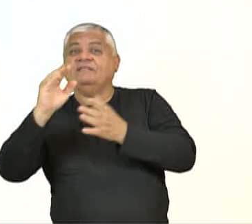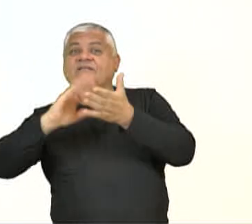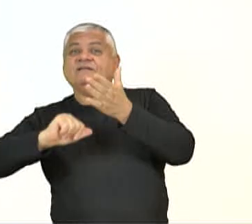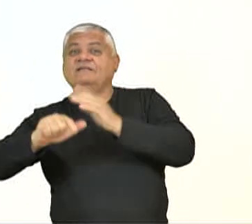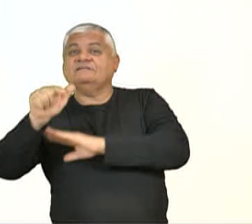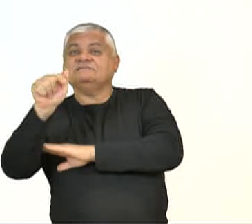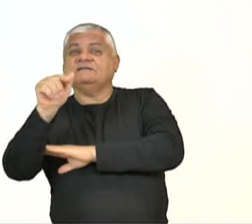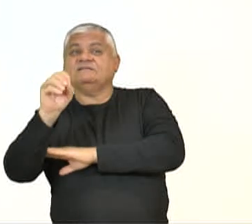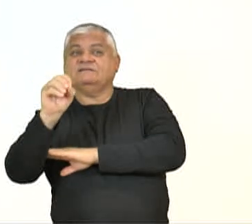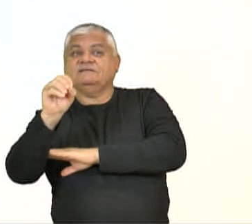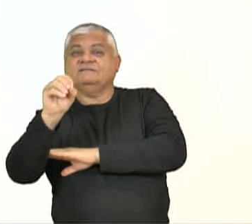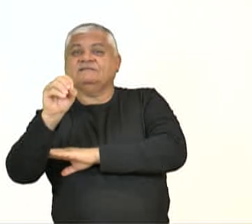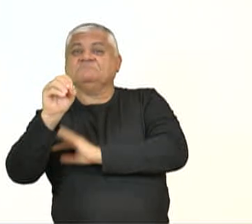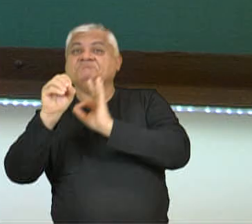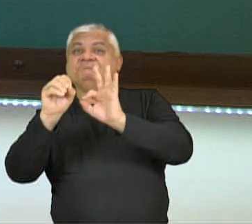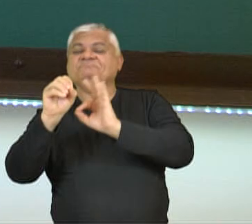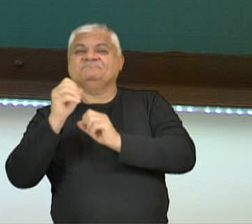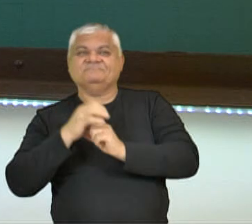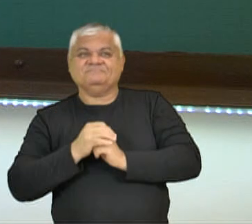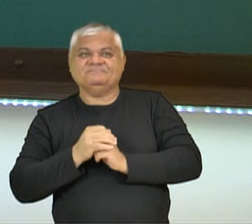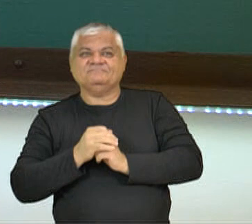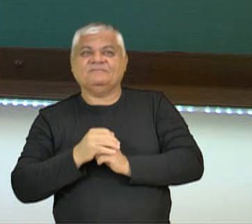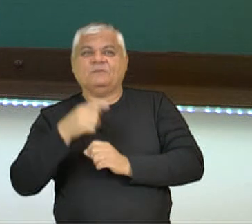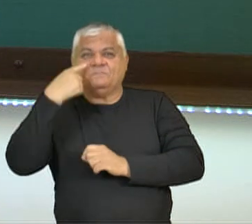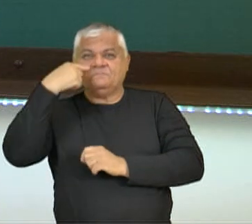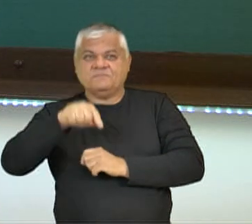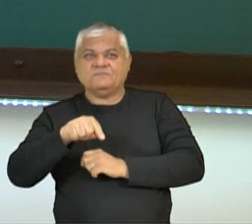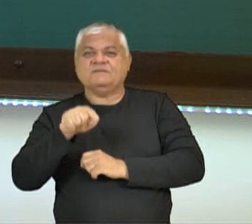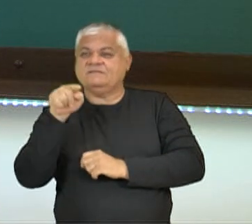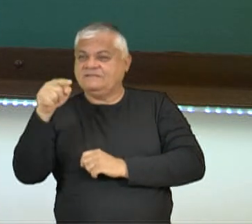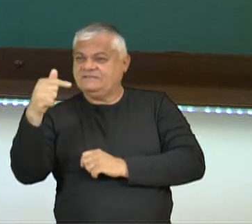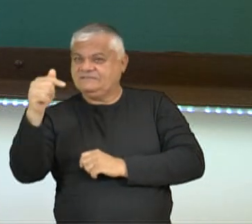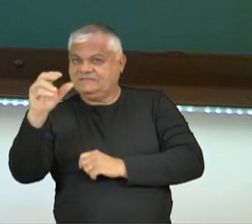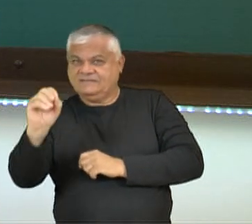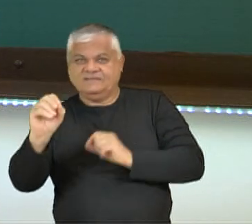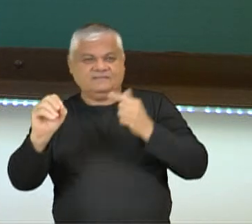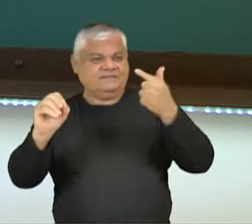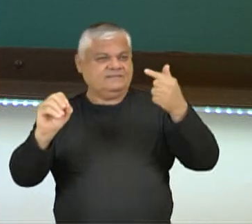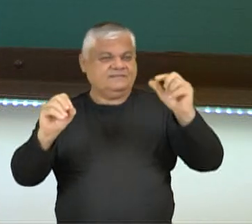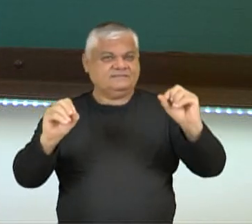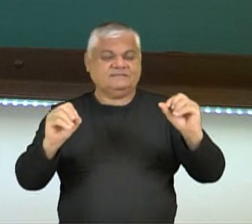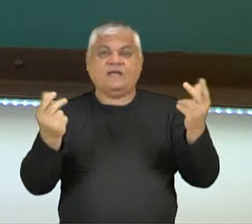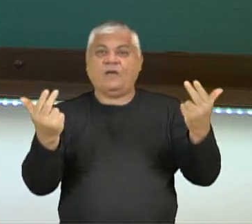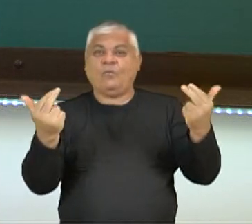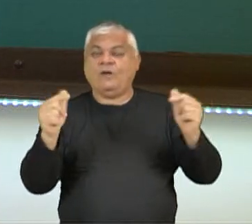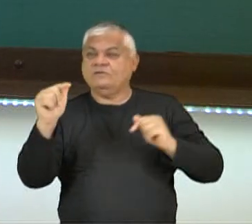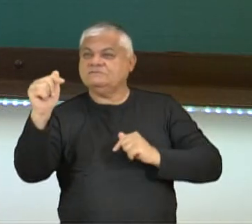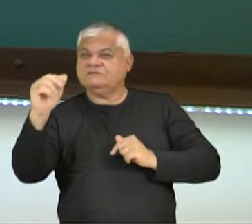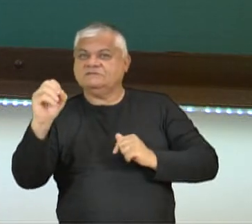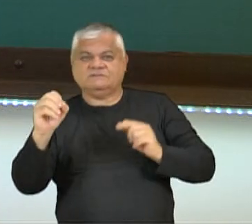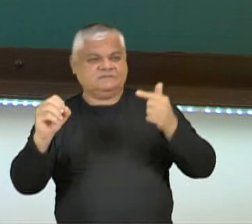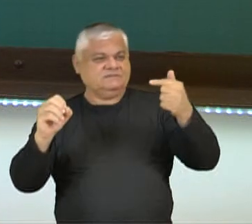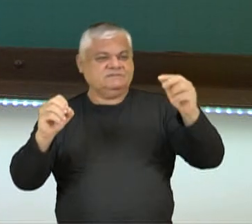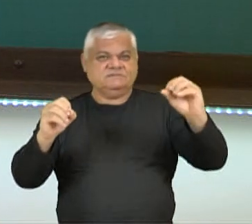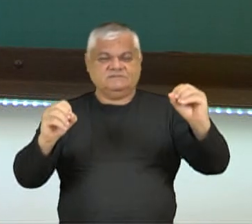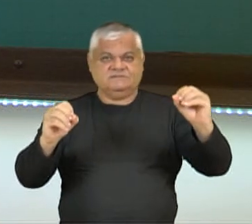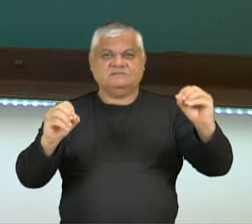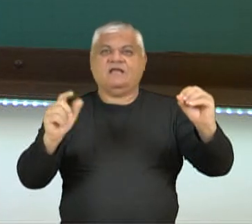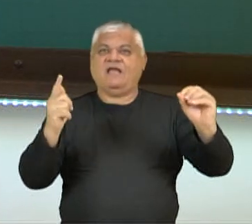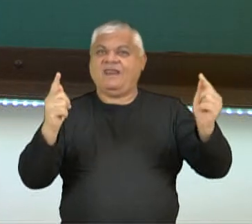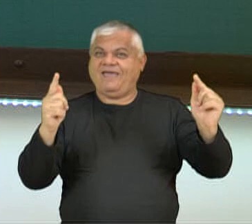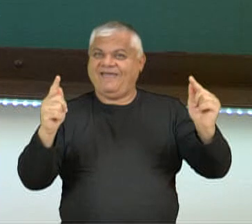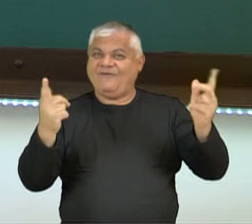10, 70. Então, eu descobri que tanto esse ângulo da esquerda quanto da direita vale 70